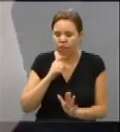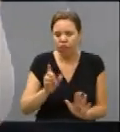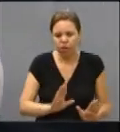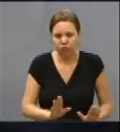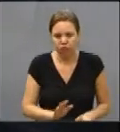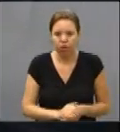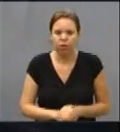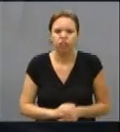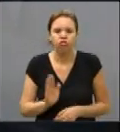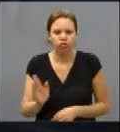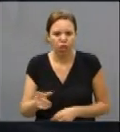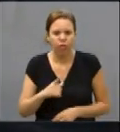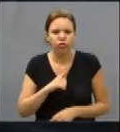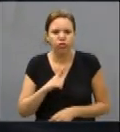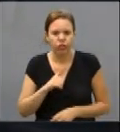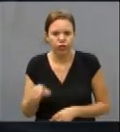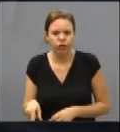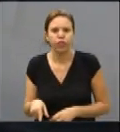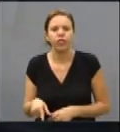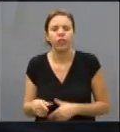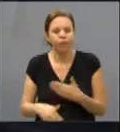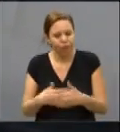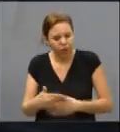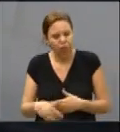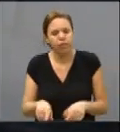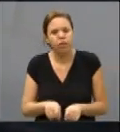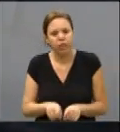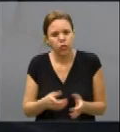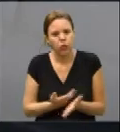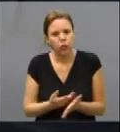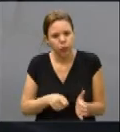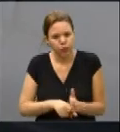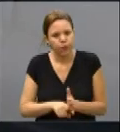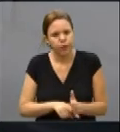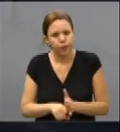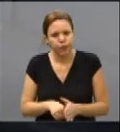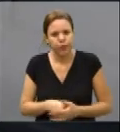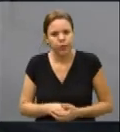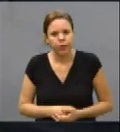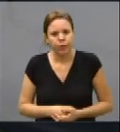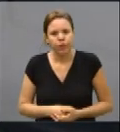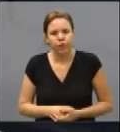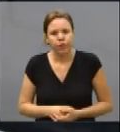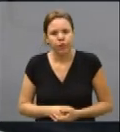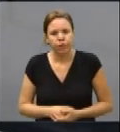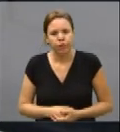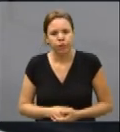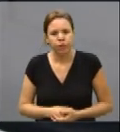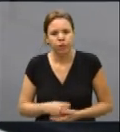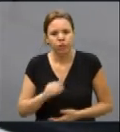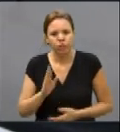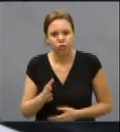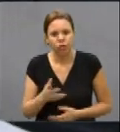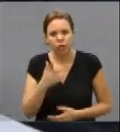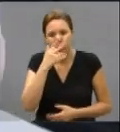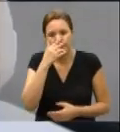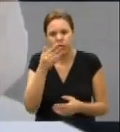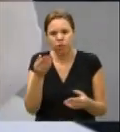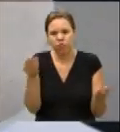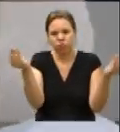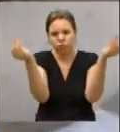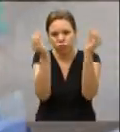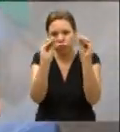Mas eu já tive essa fase também, de estudar dessa maneira. Olha, já tá tomando forma, né? A gente